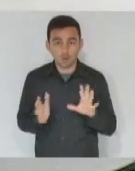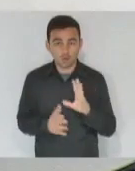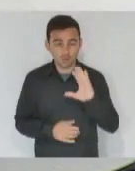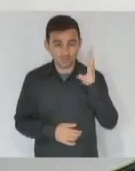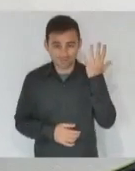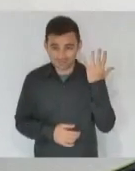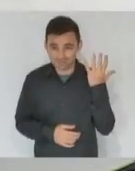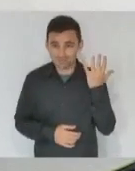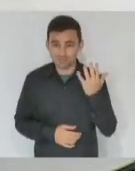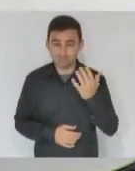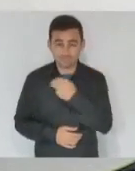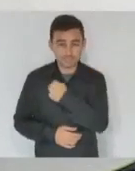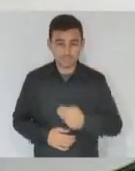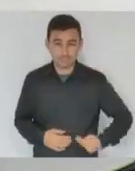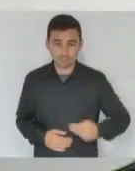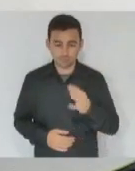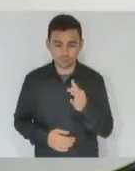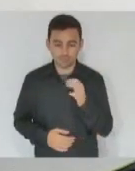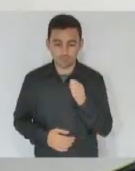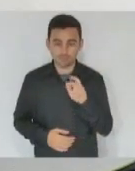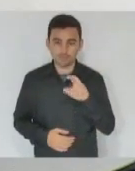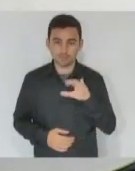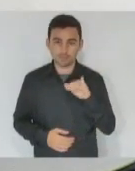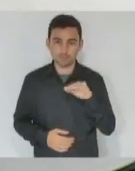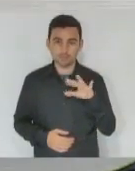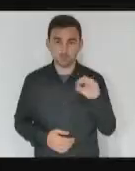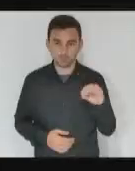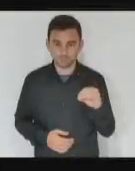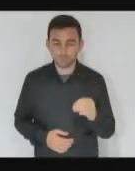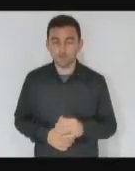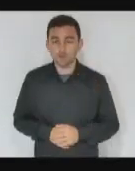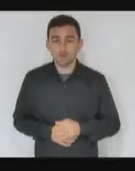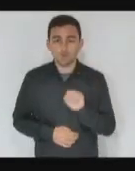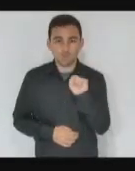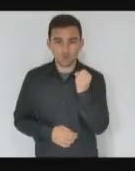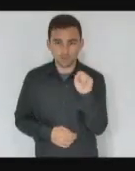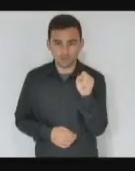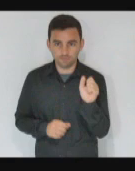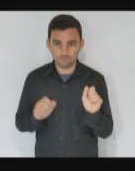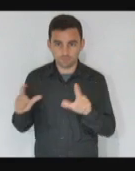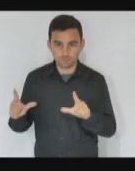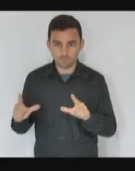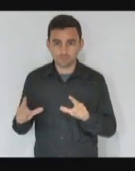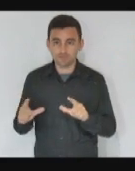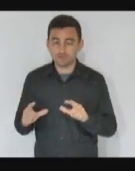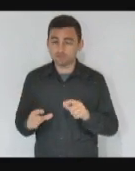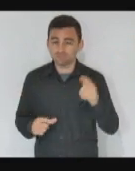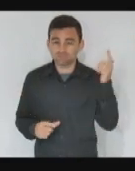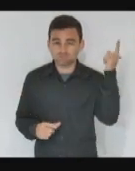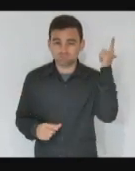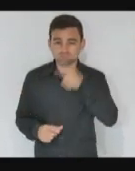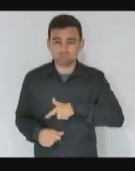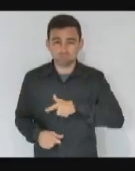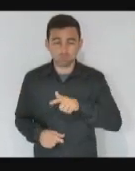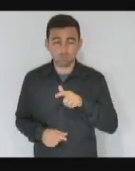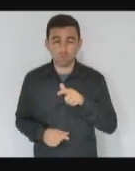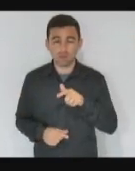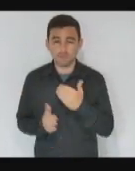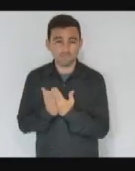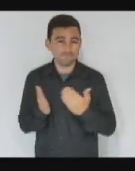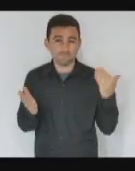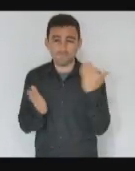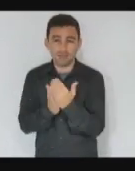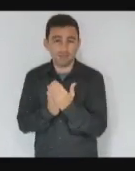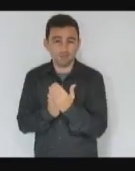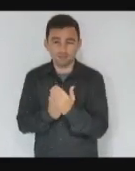pelo ministro Tarcísio Gomes de Freitas. Oitavo slide. Recorde na exportação de café. Na agricultura, é